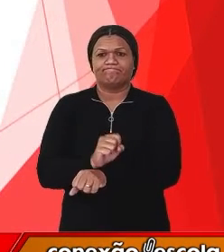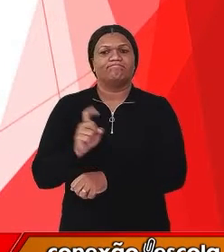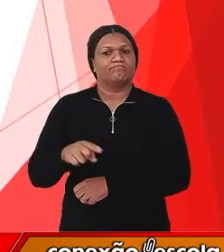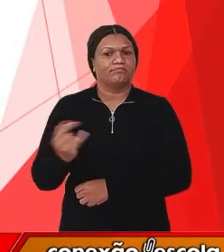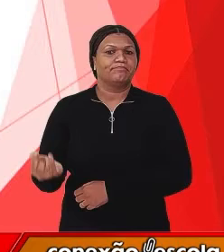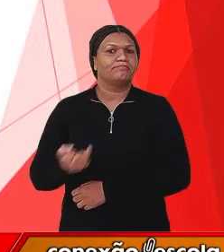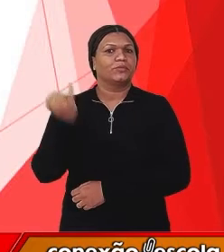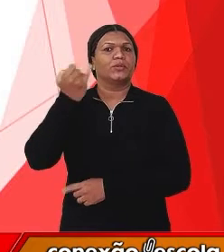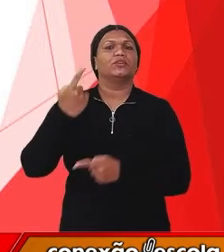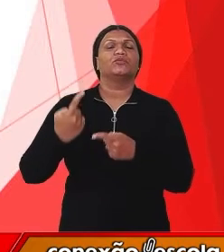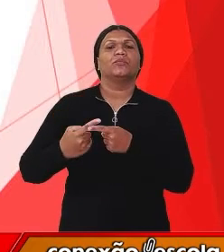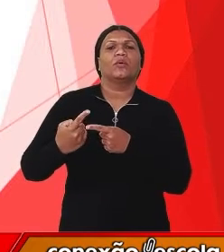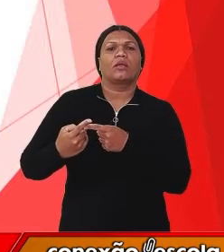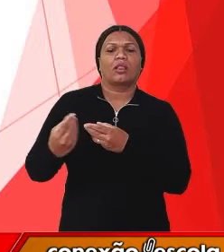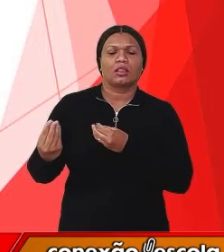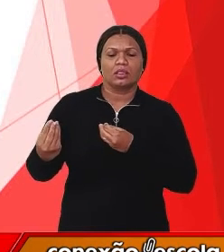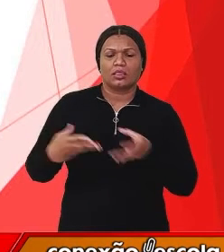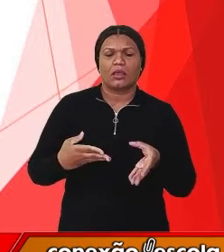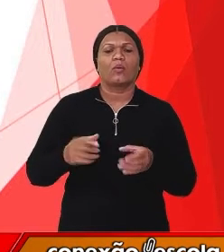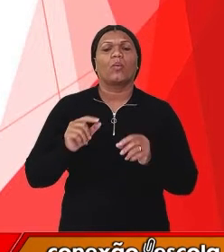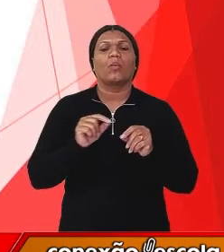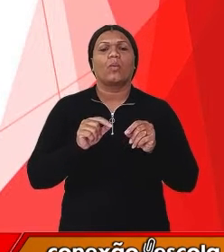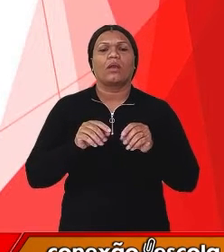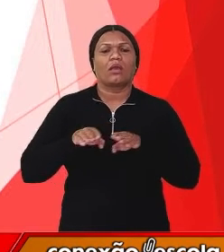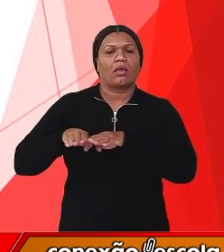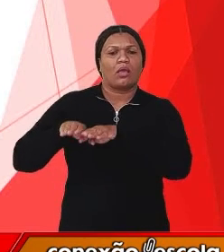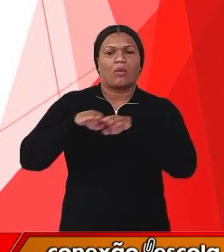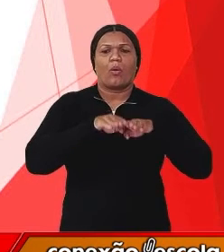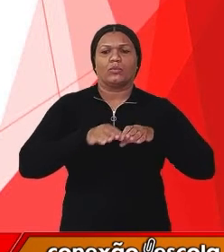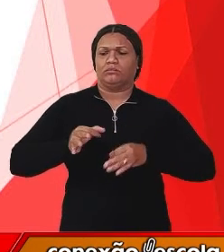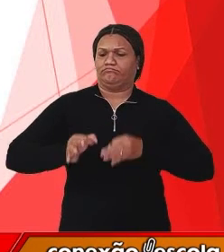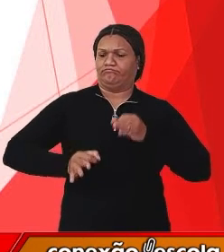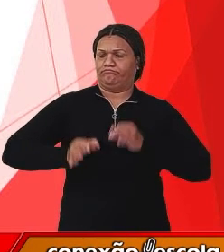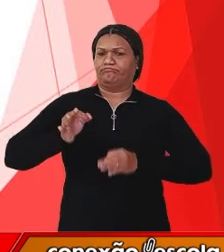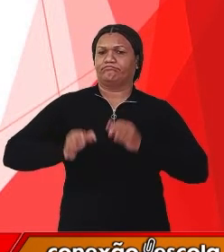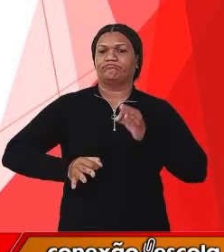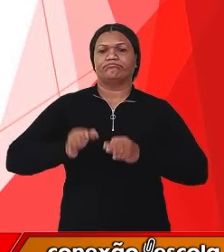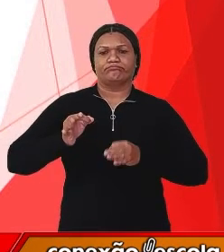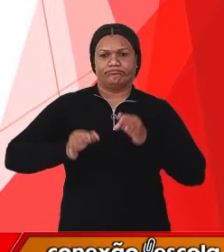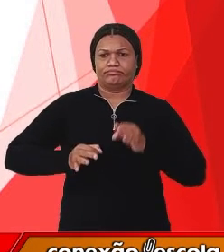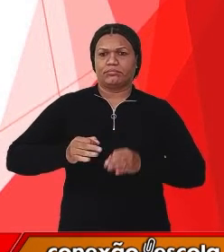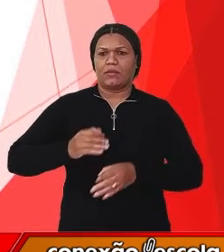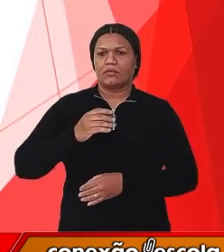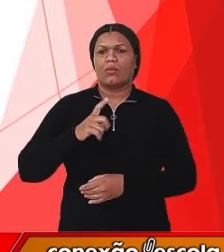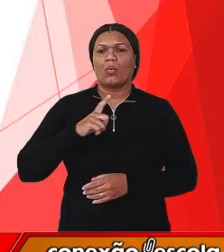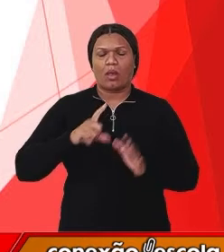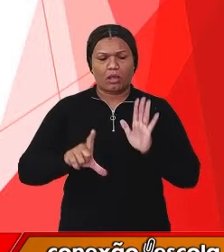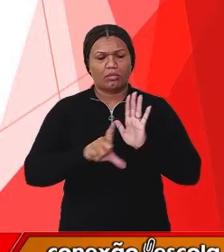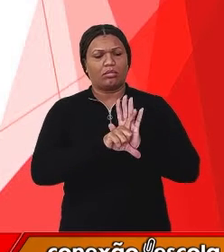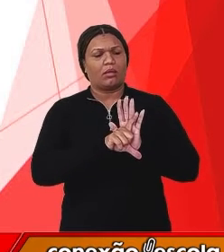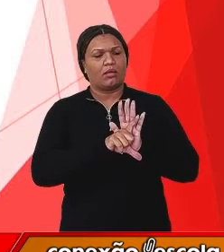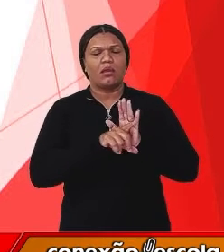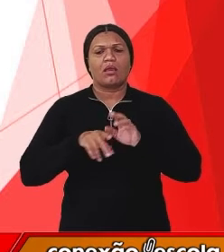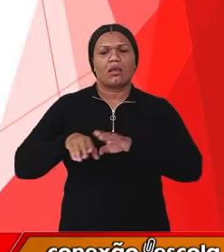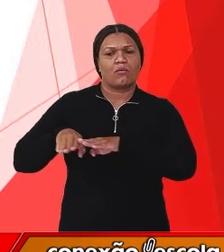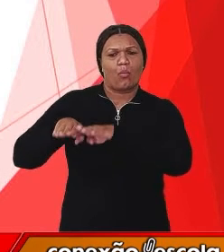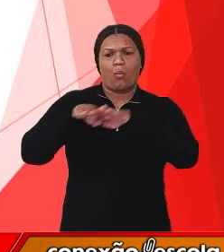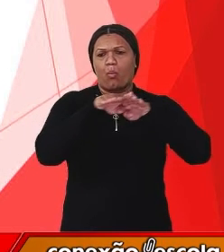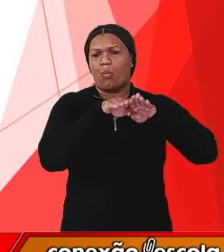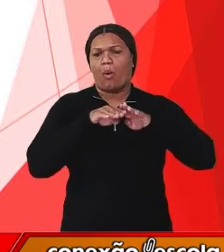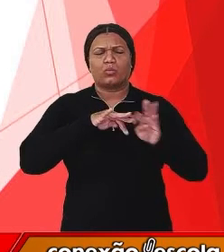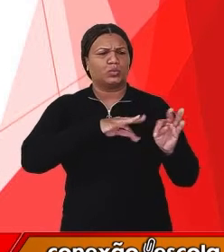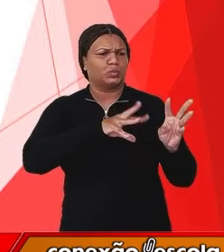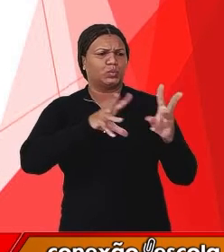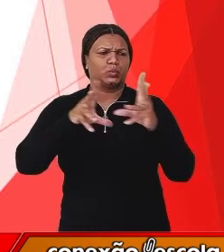porque trouxe igualdade jurídica, ou seja, igualdade perante a lei para todos os